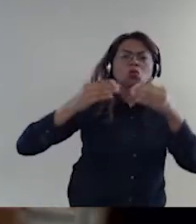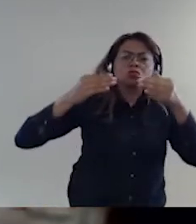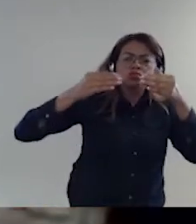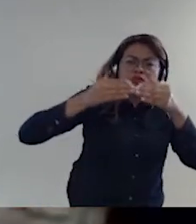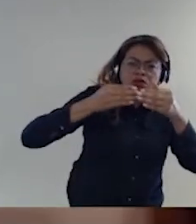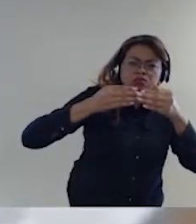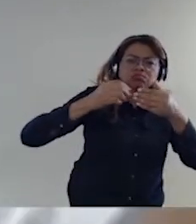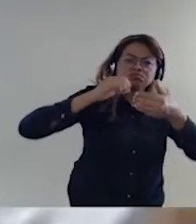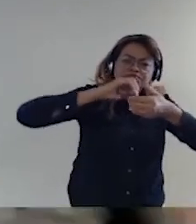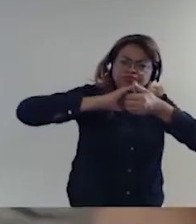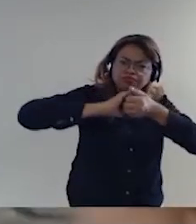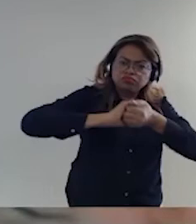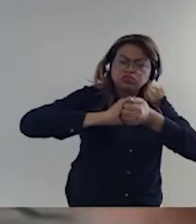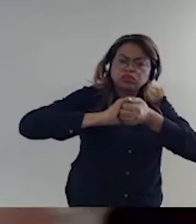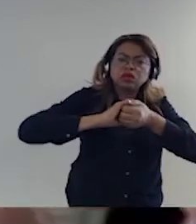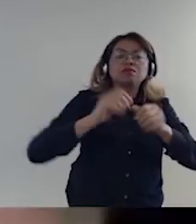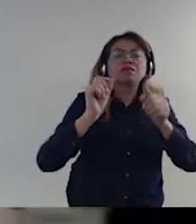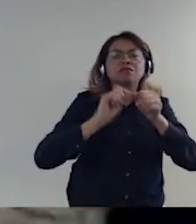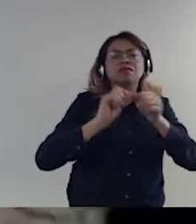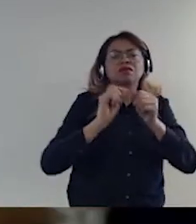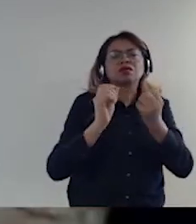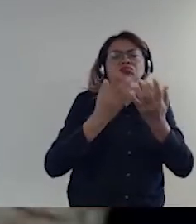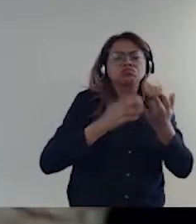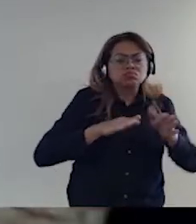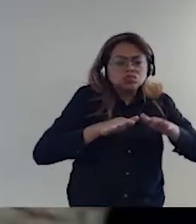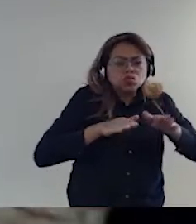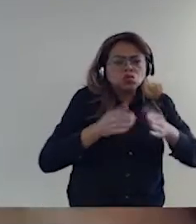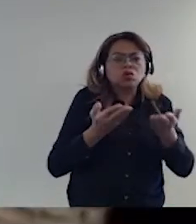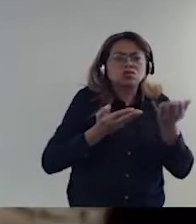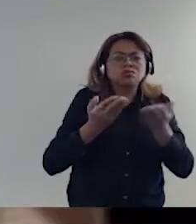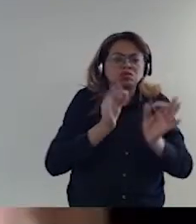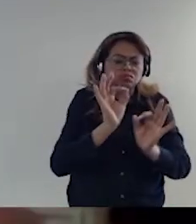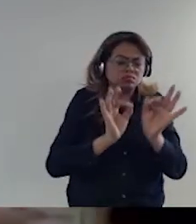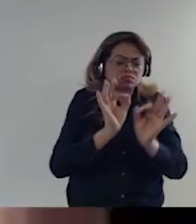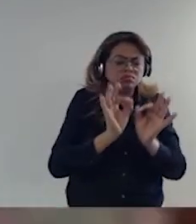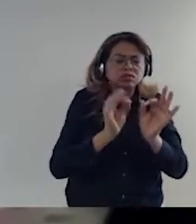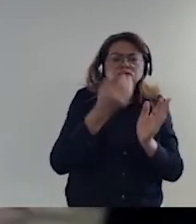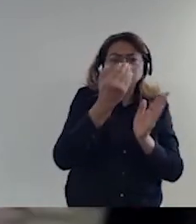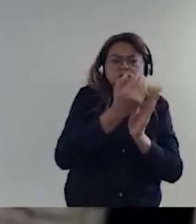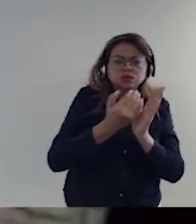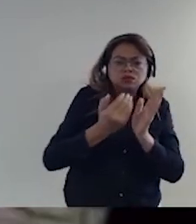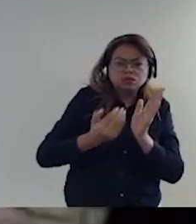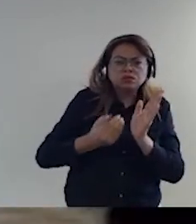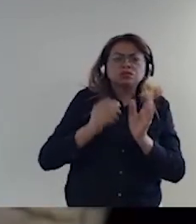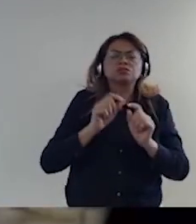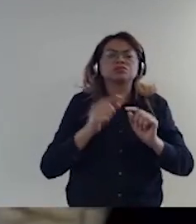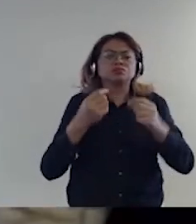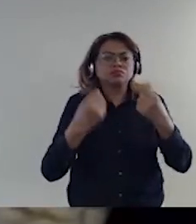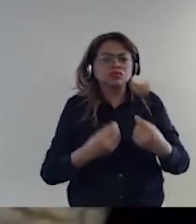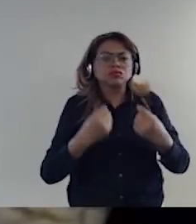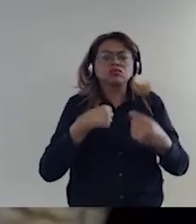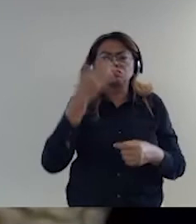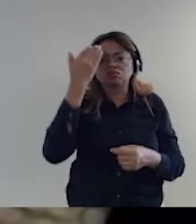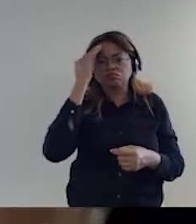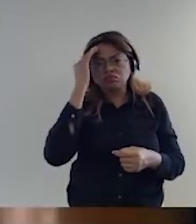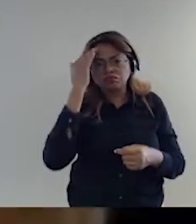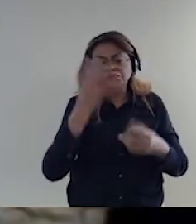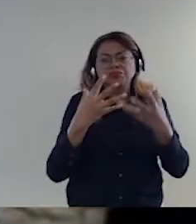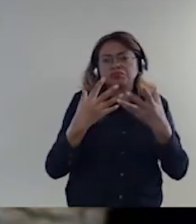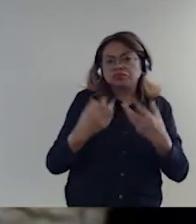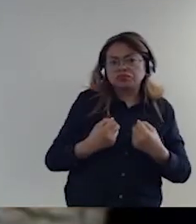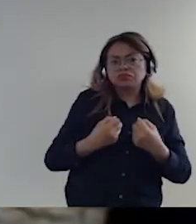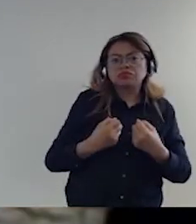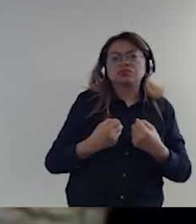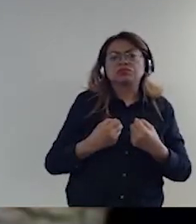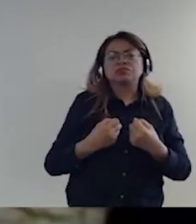esse devedor se faz um ajuste global de todos os vínculos, e todos os contratos são vistos de modo sistémico e não como de um modo